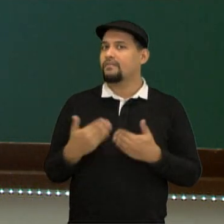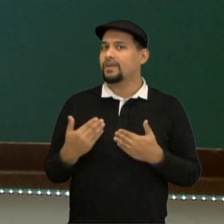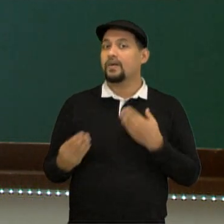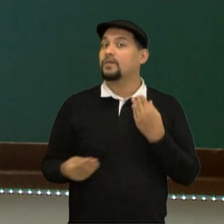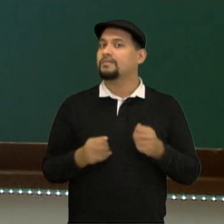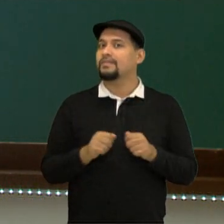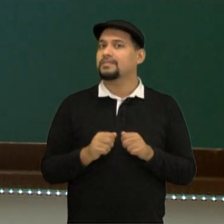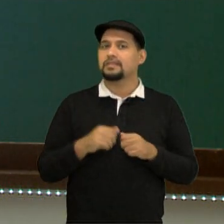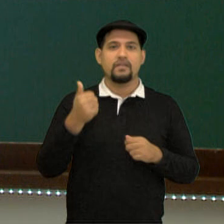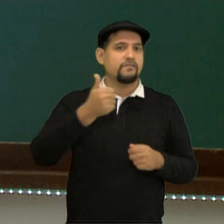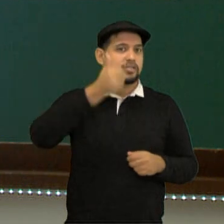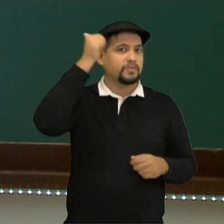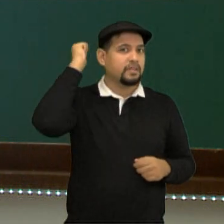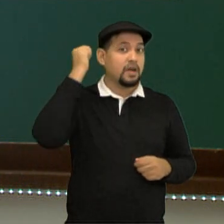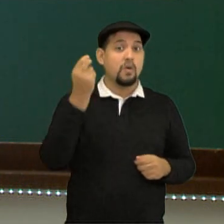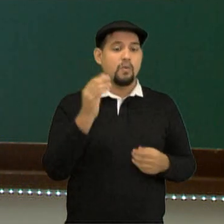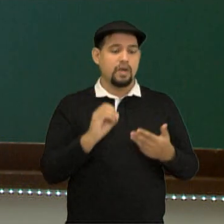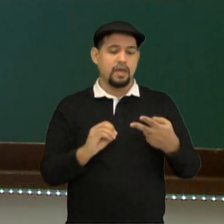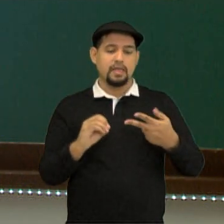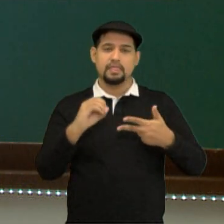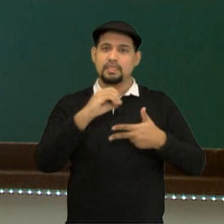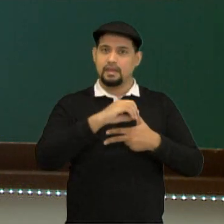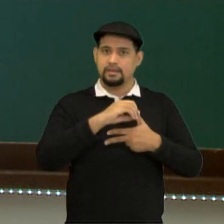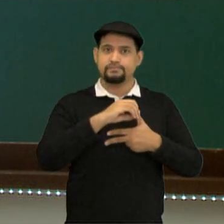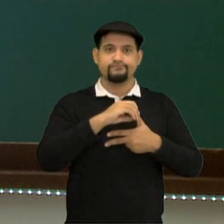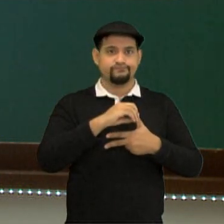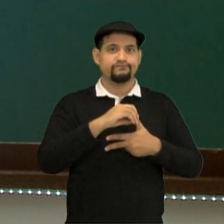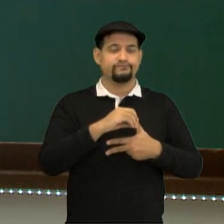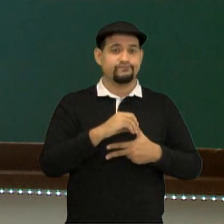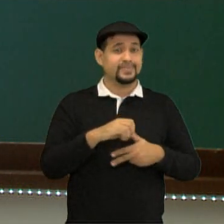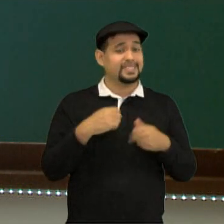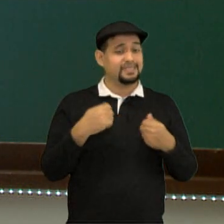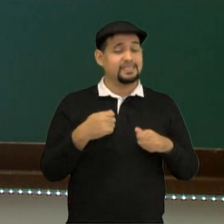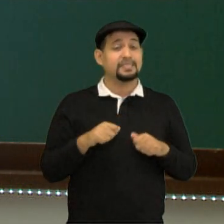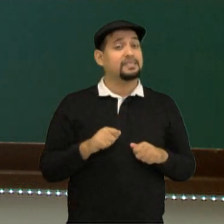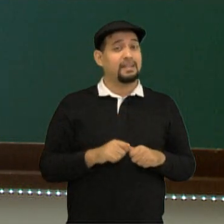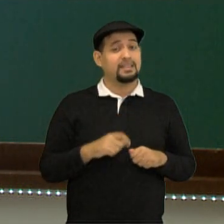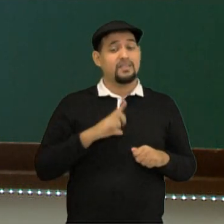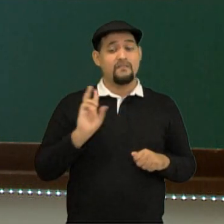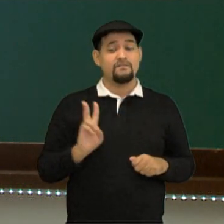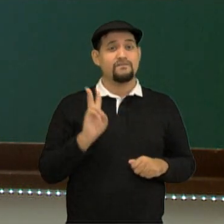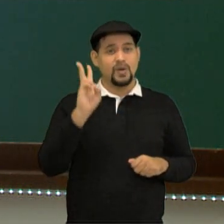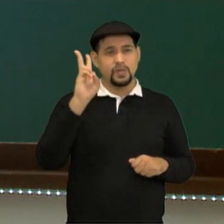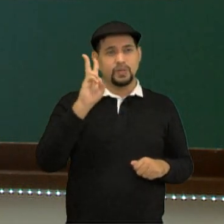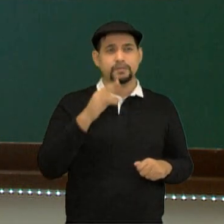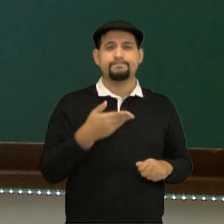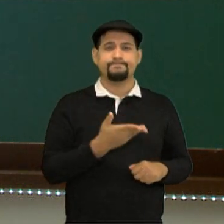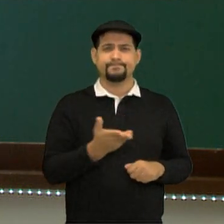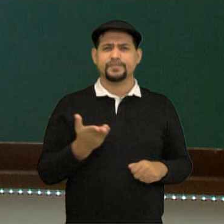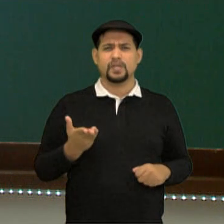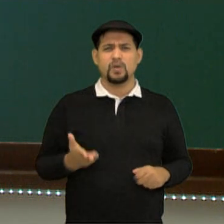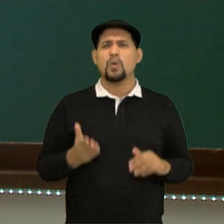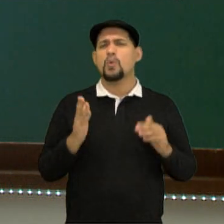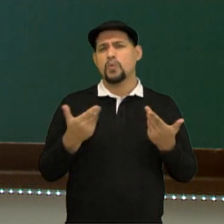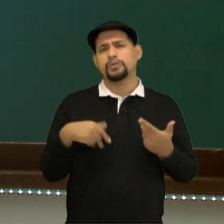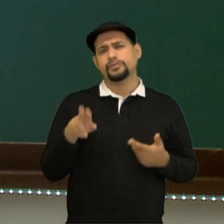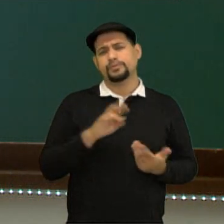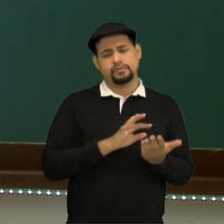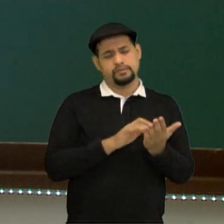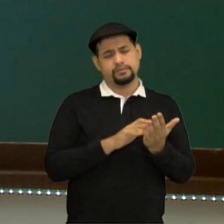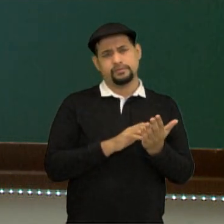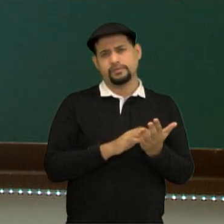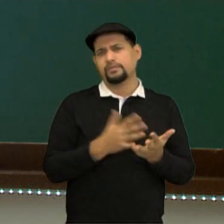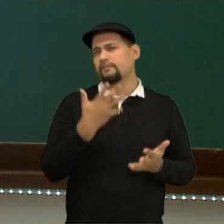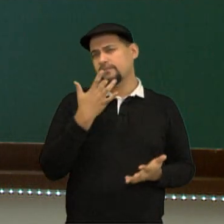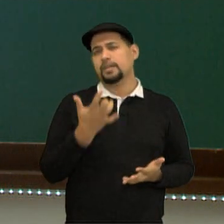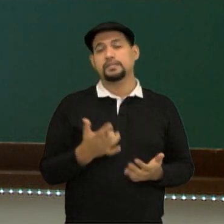numa prova de vestibular do Enem? Se ele precisar cair em logaritmo, ele vai dar esses valores para você. Hoje você está com a calculadora ali, vai ser fácil